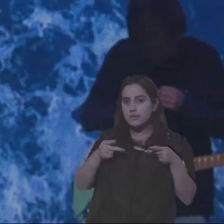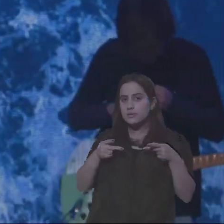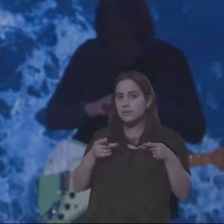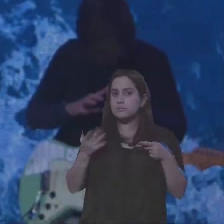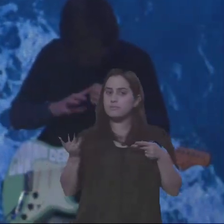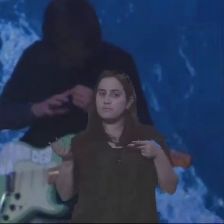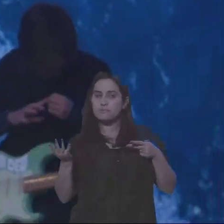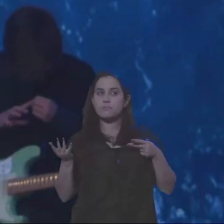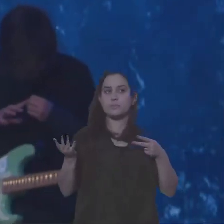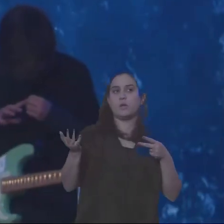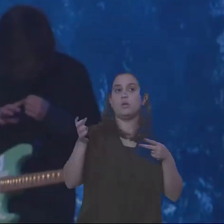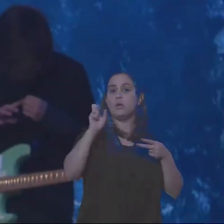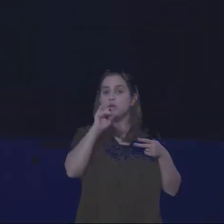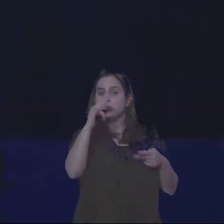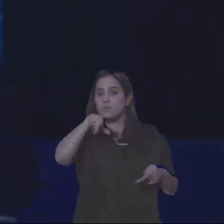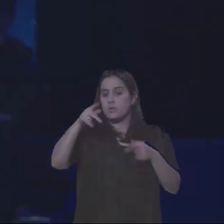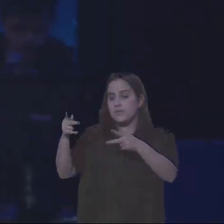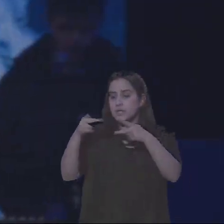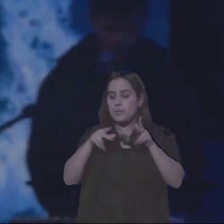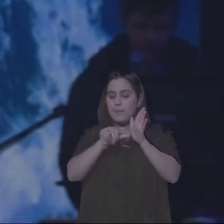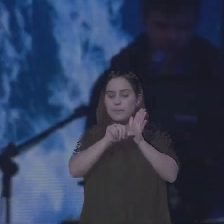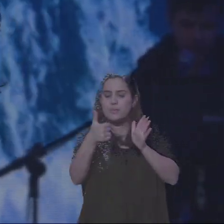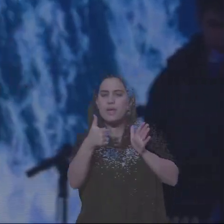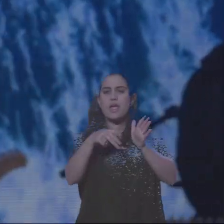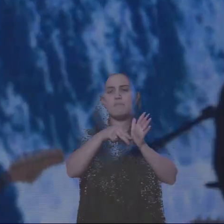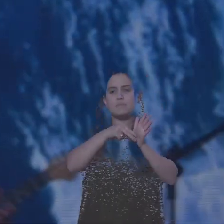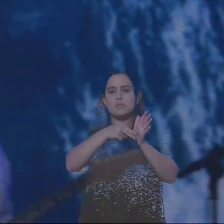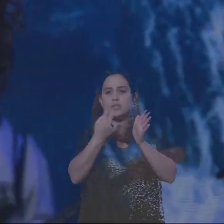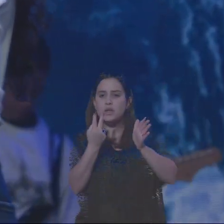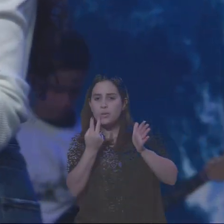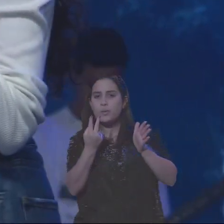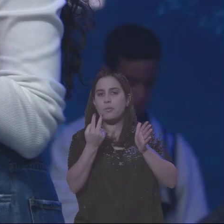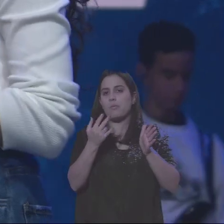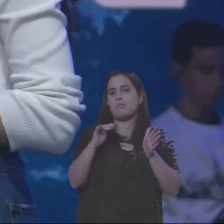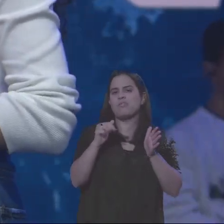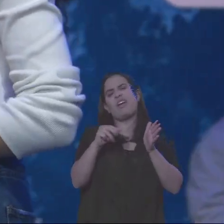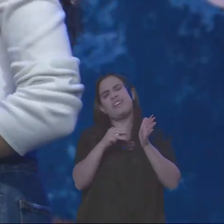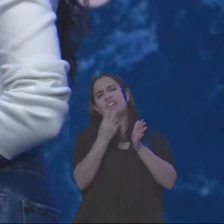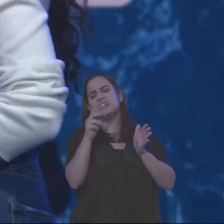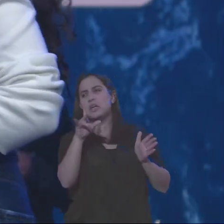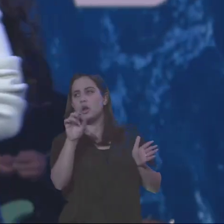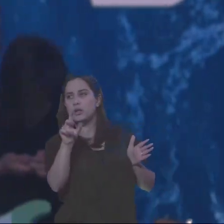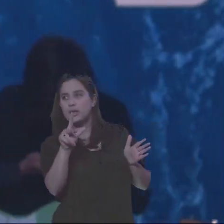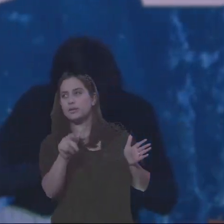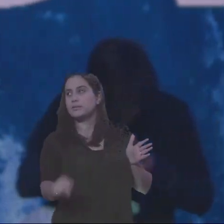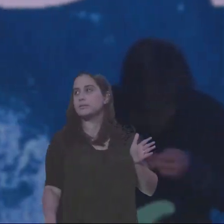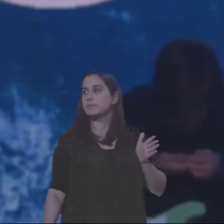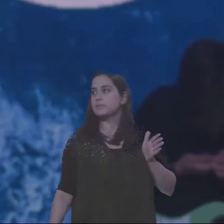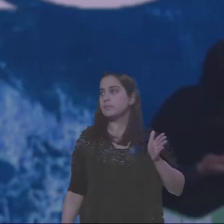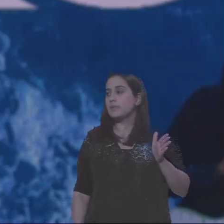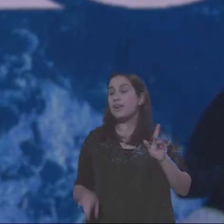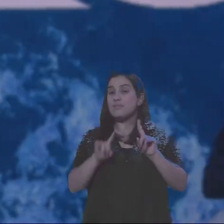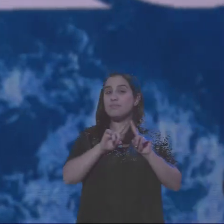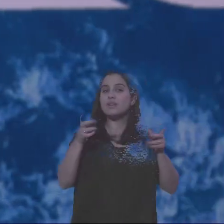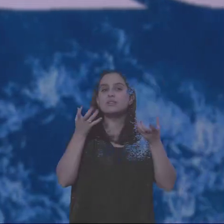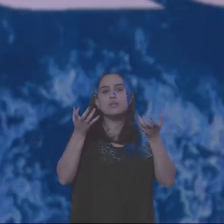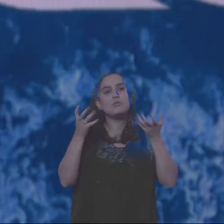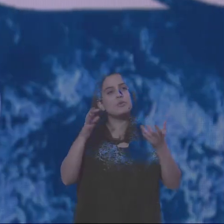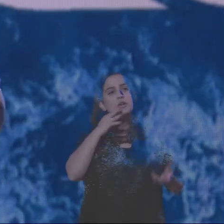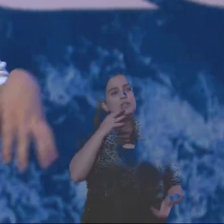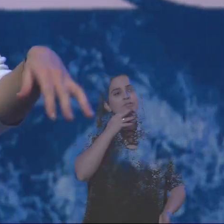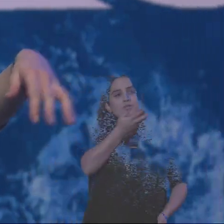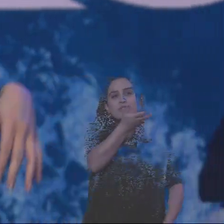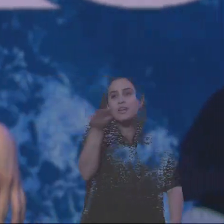Então, se você tá visitando a gente pela primeira, pela segunda vez... Ah, a terceira até vai também. Mas a gente quer te conhecer.